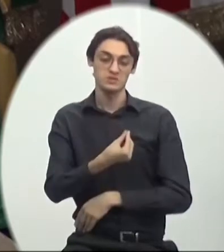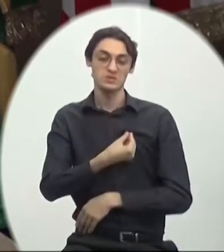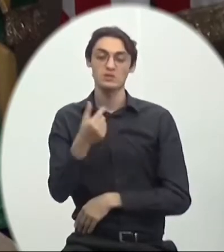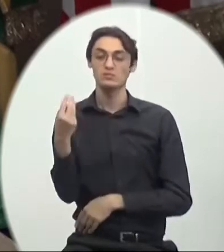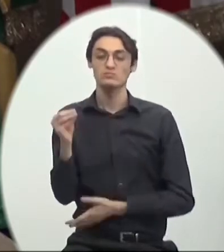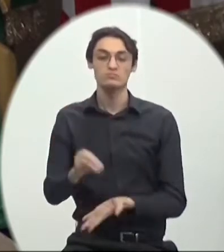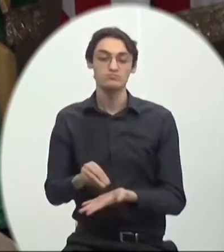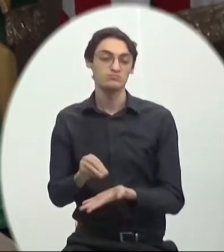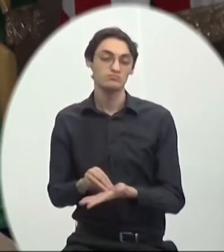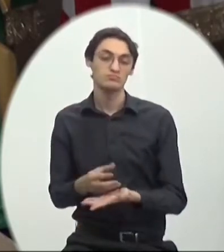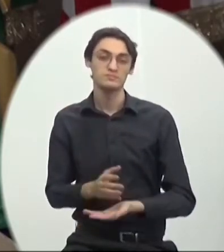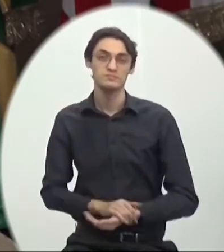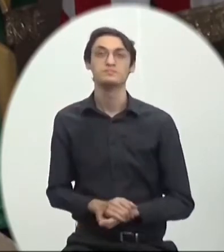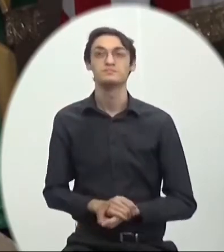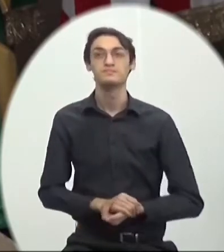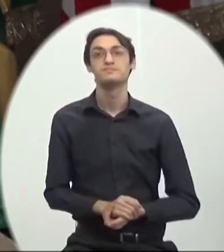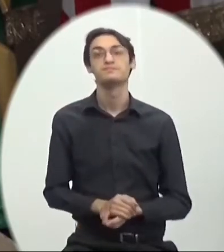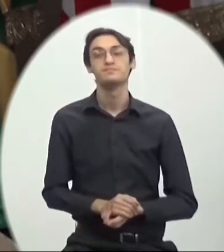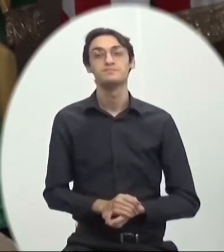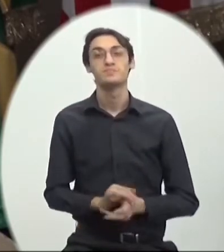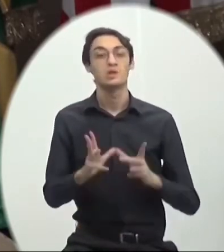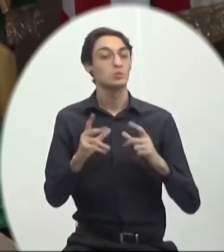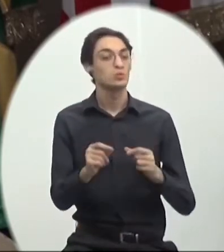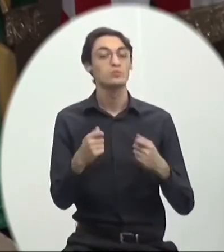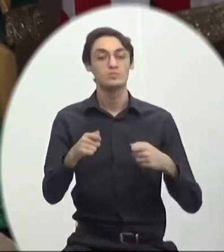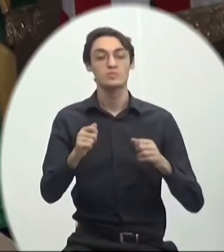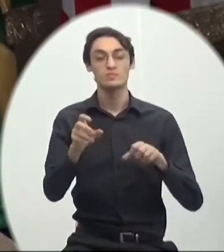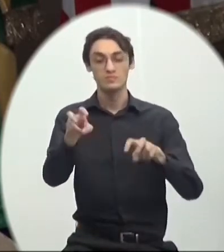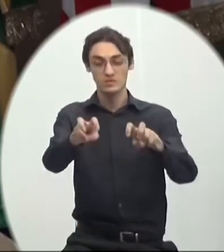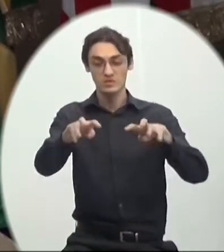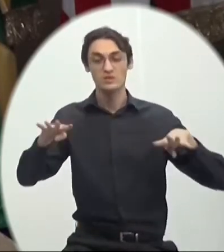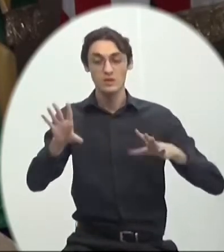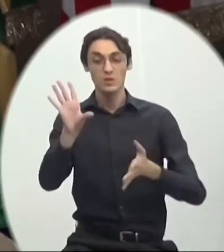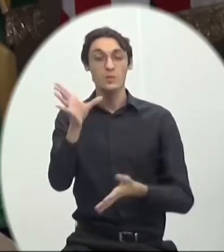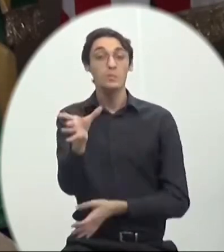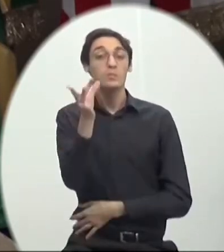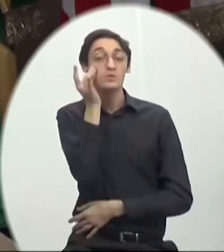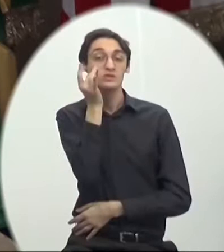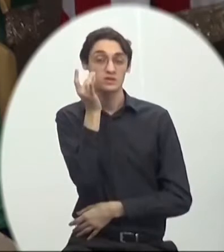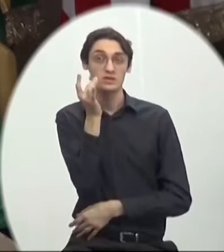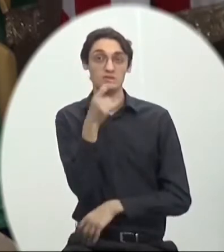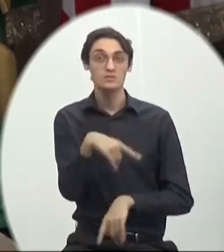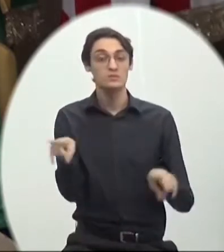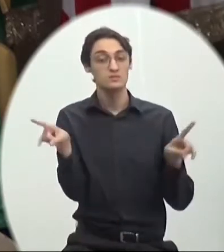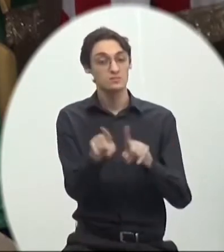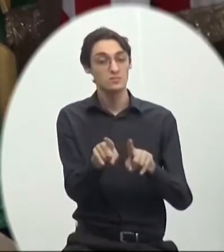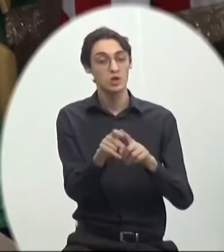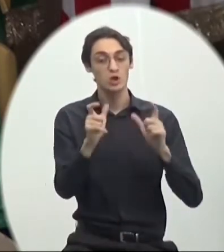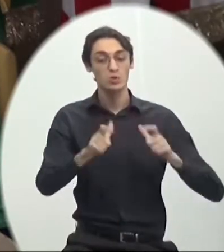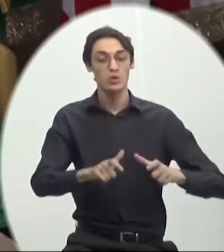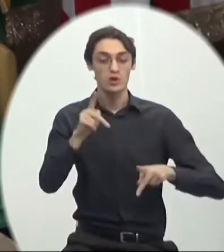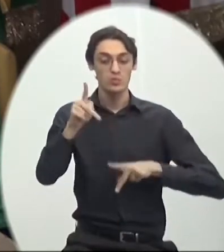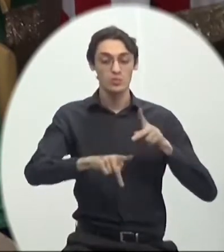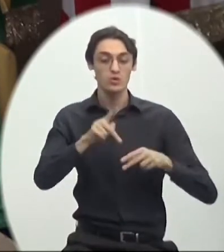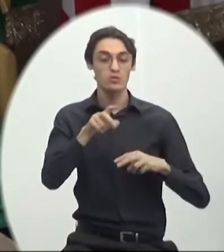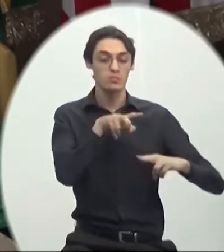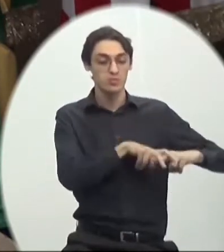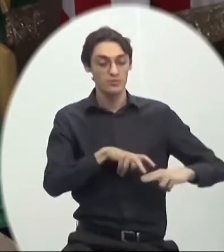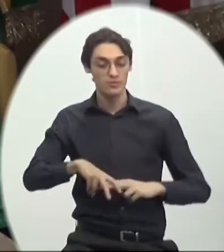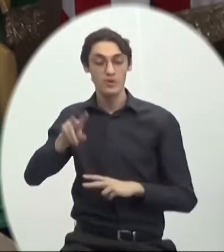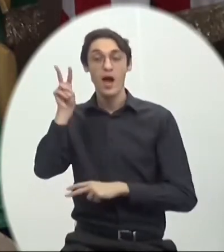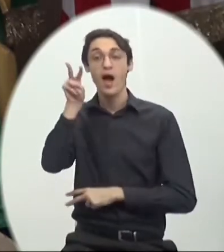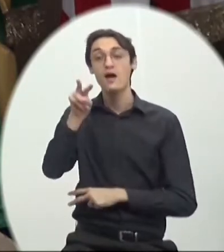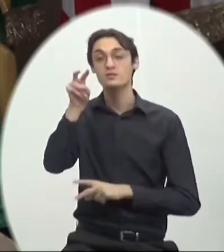as sessões presenciais a todos e, concomitantemente, a abertura do espaço para que o público pudesse assistir